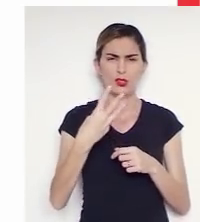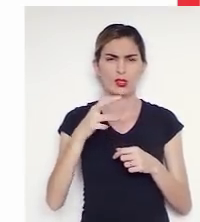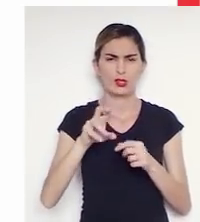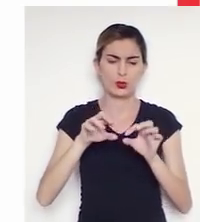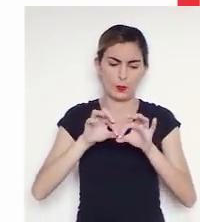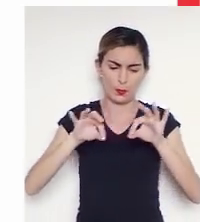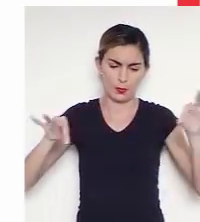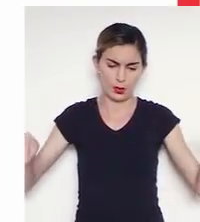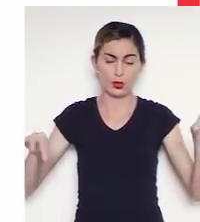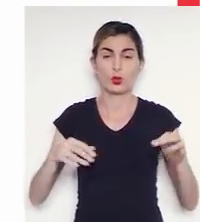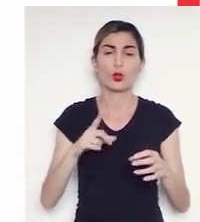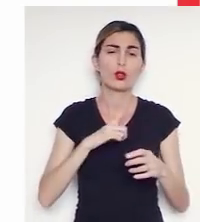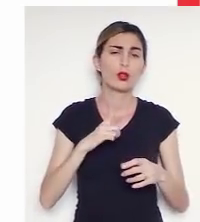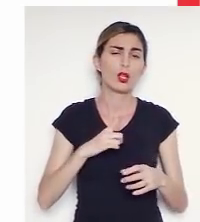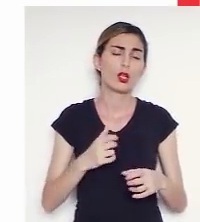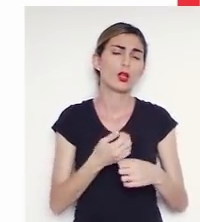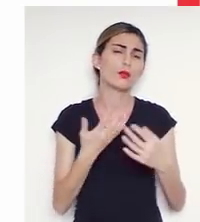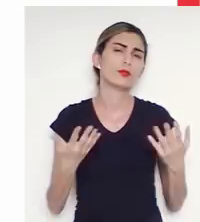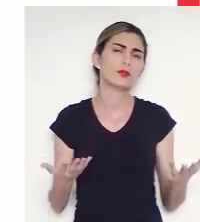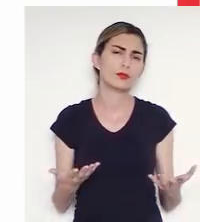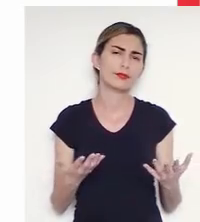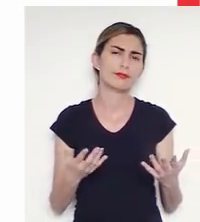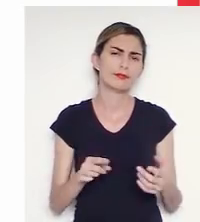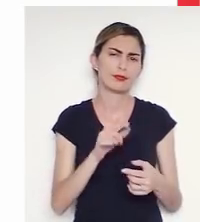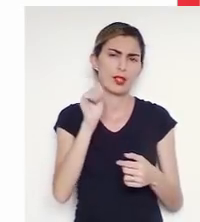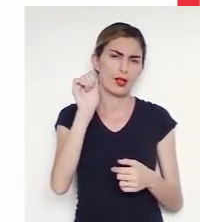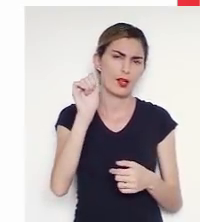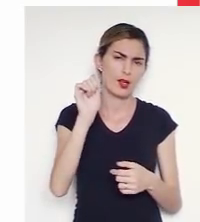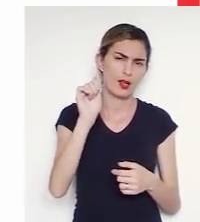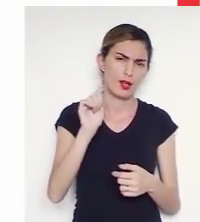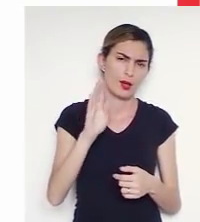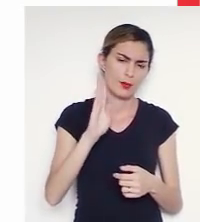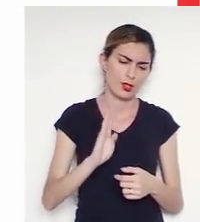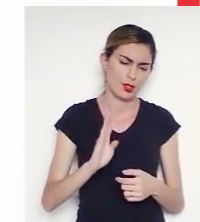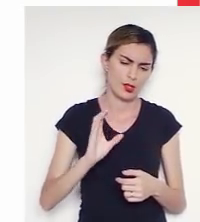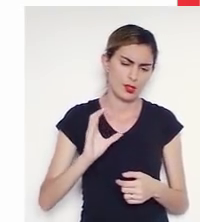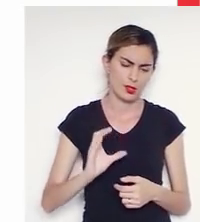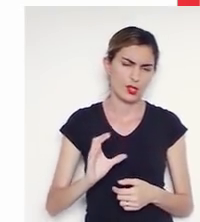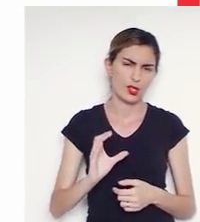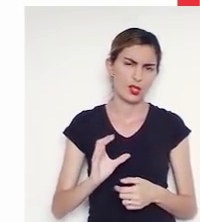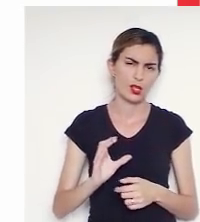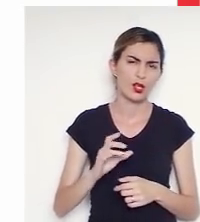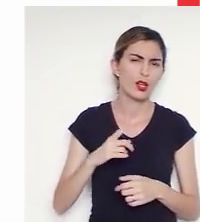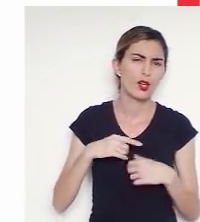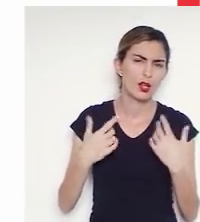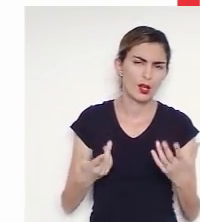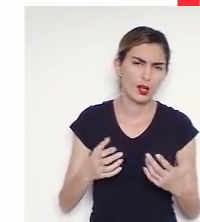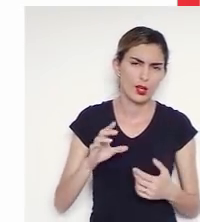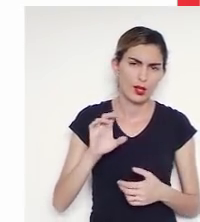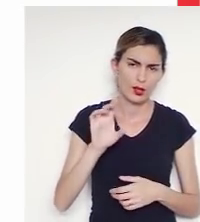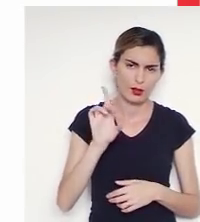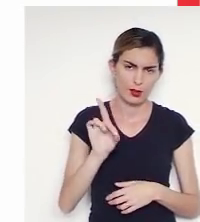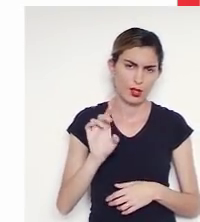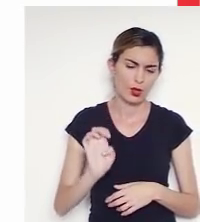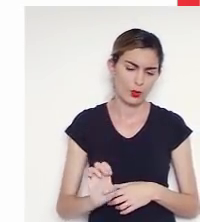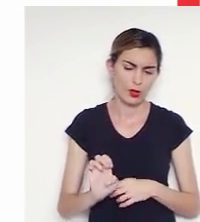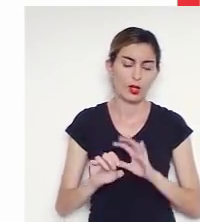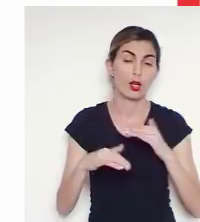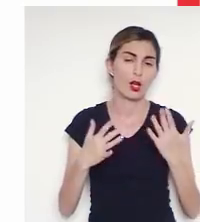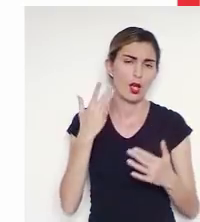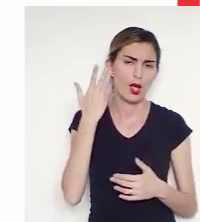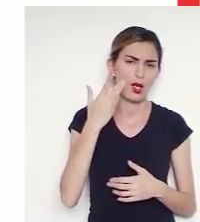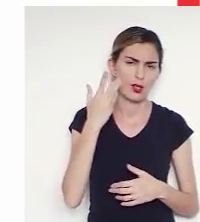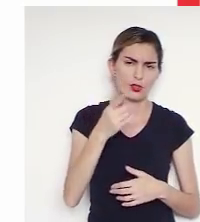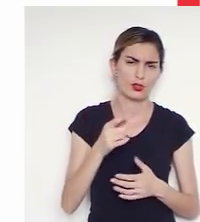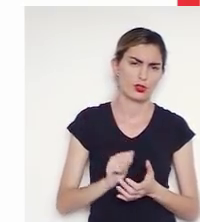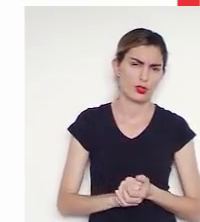5.435 metros, obtém-se letra A, letra B, C, D ou E? O que você